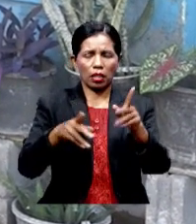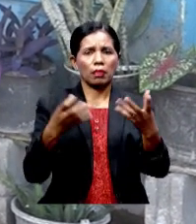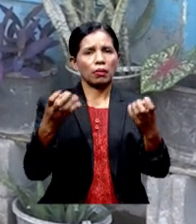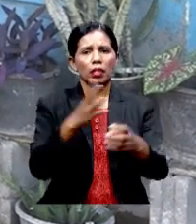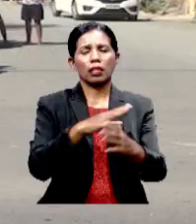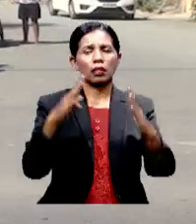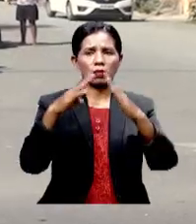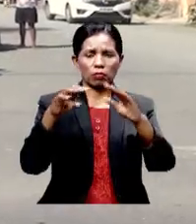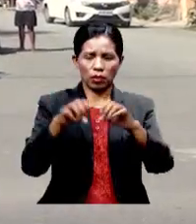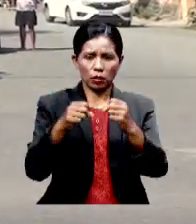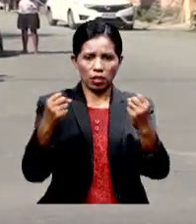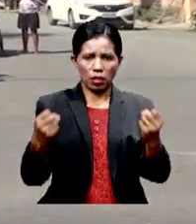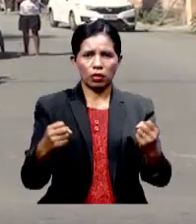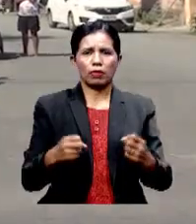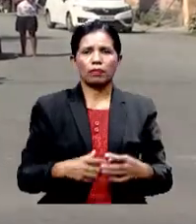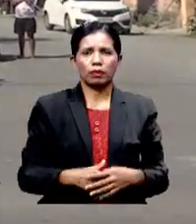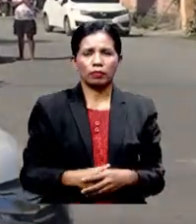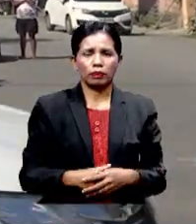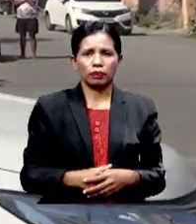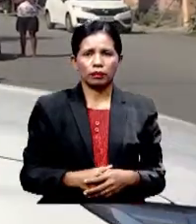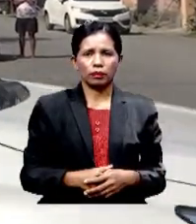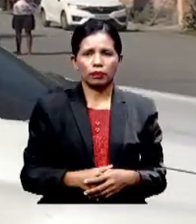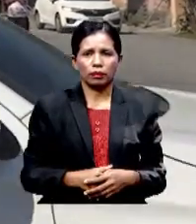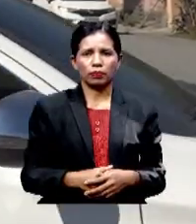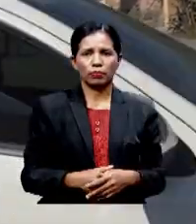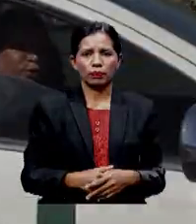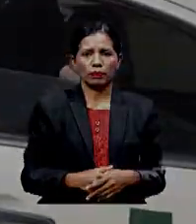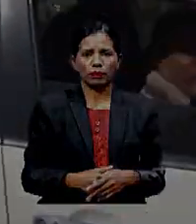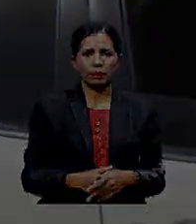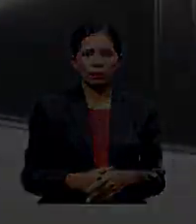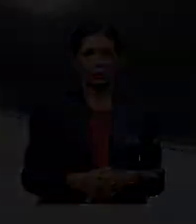barak ne uma hetang estraga. Dulce da Costa, Jaime dos Santos, GMN.